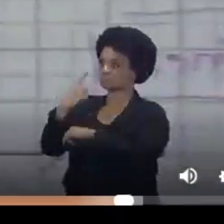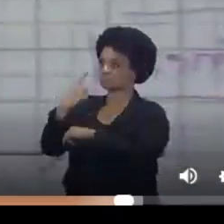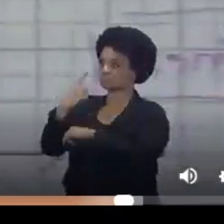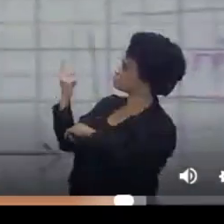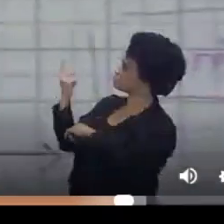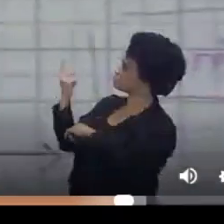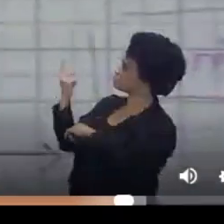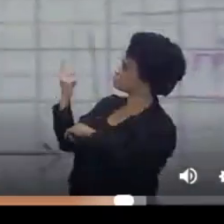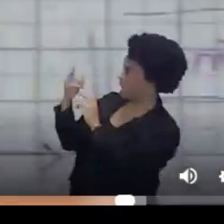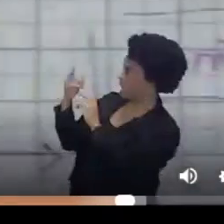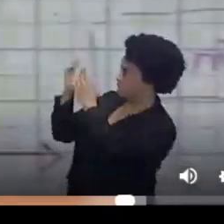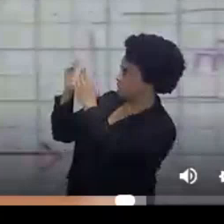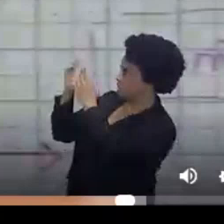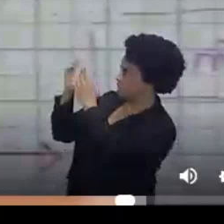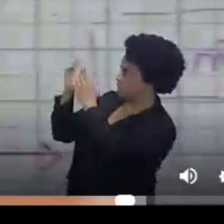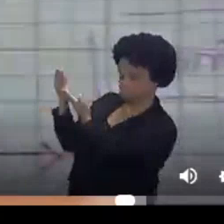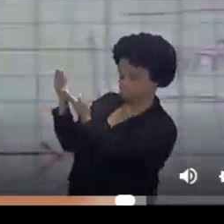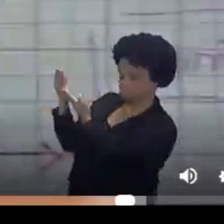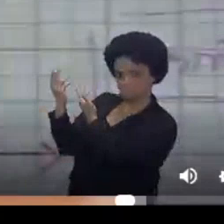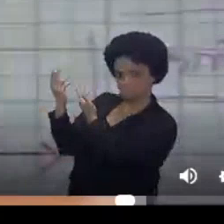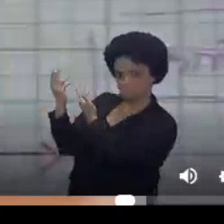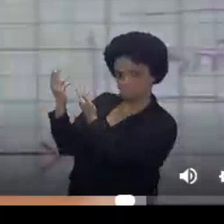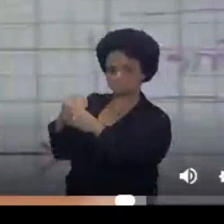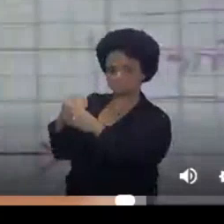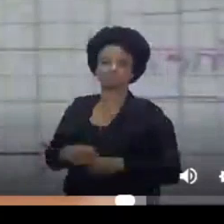Aqui, velocidade pelo tempo.